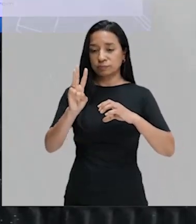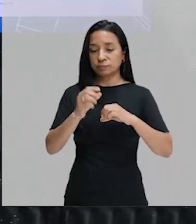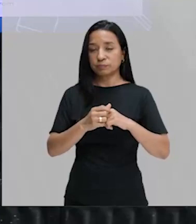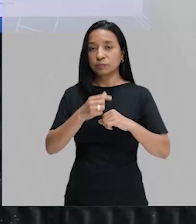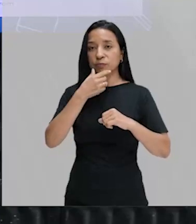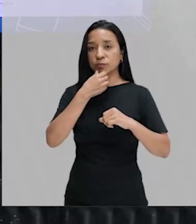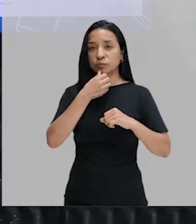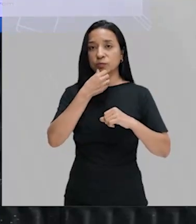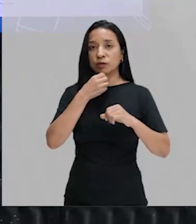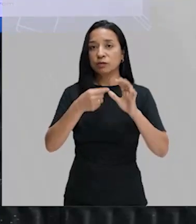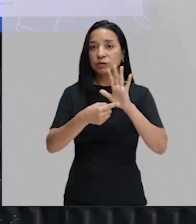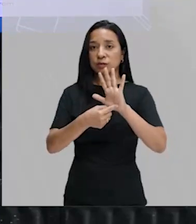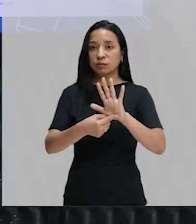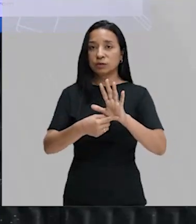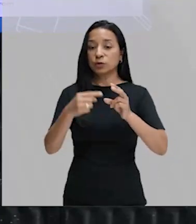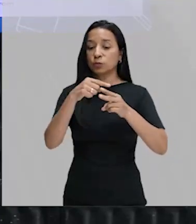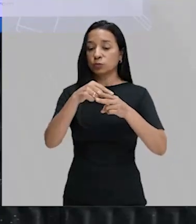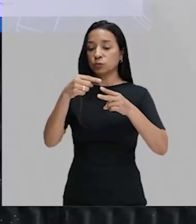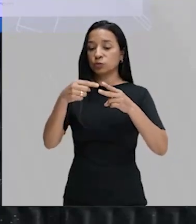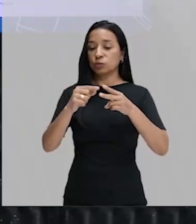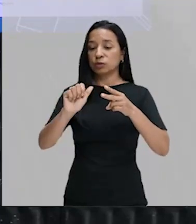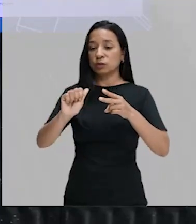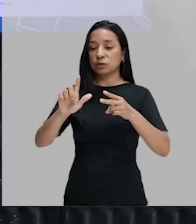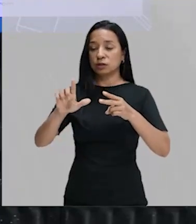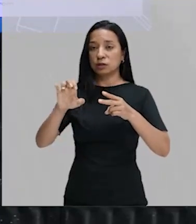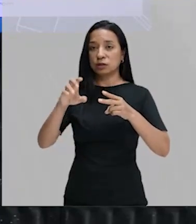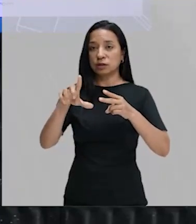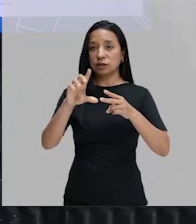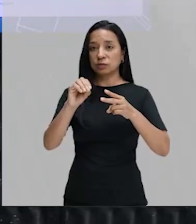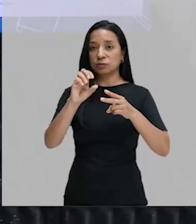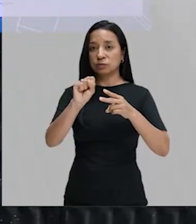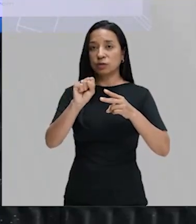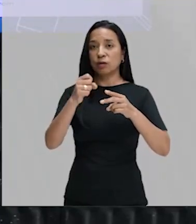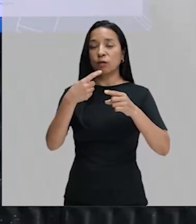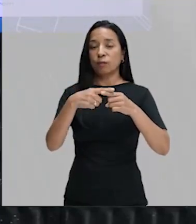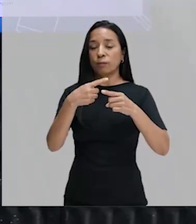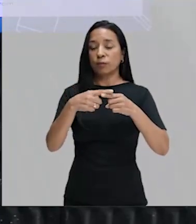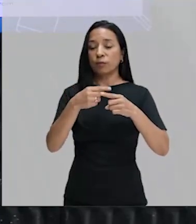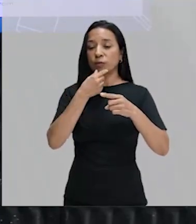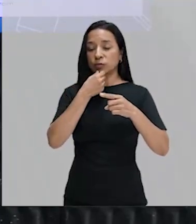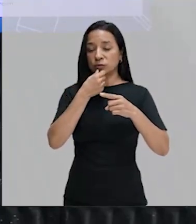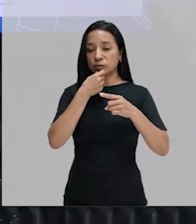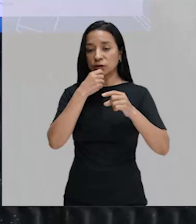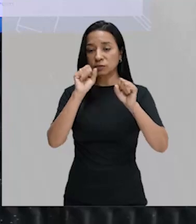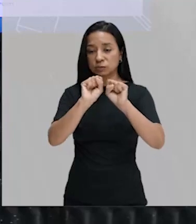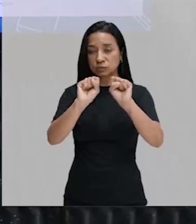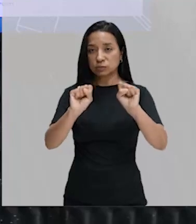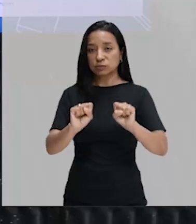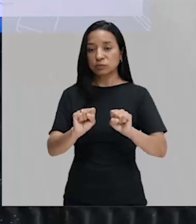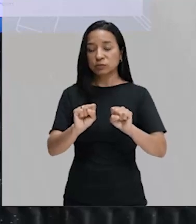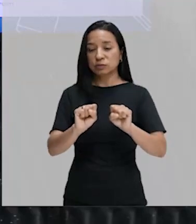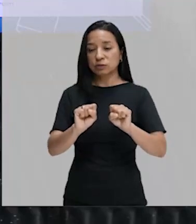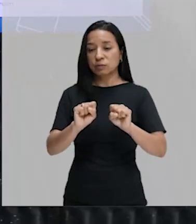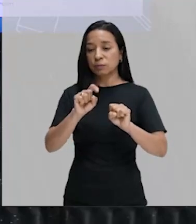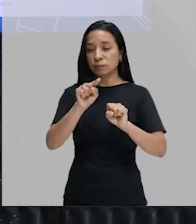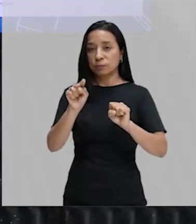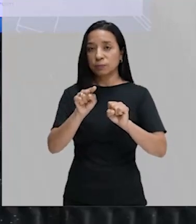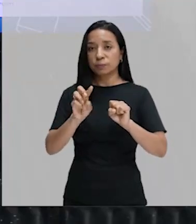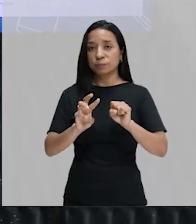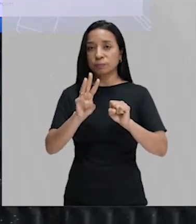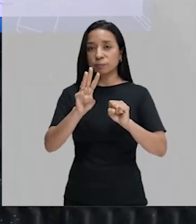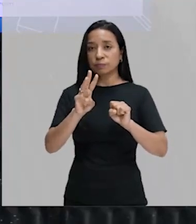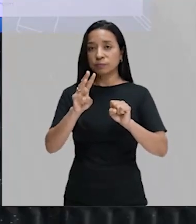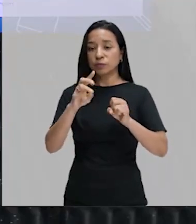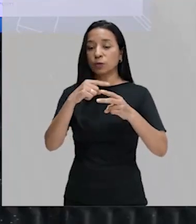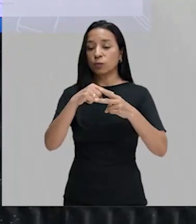machos apresentam 2 alelos. Por quê? Porque os machos, no sistema ZW, eles têm